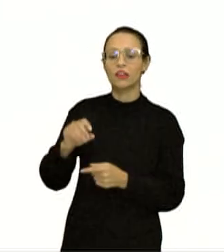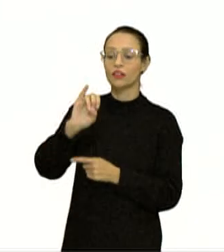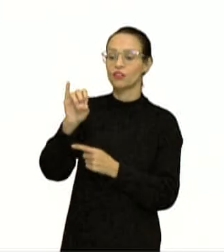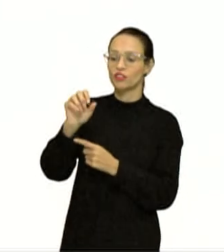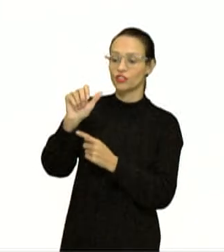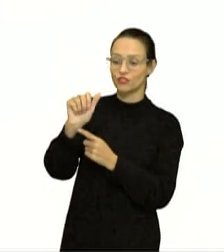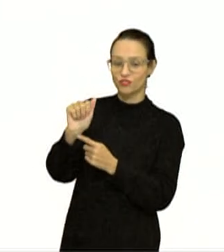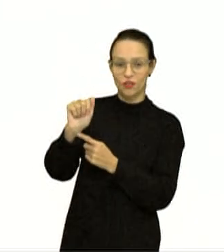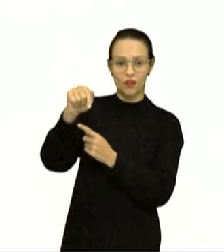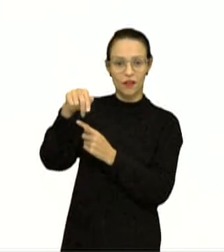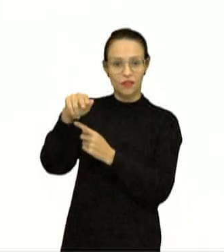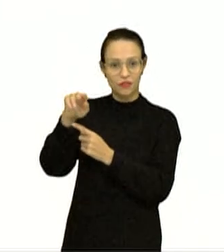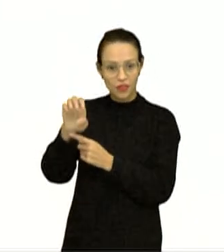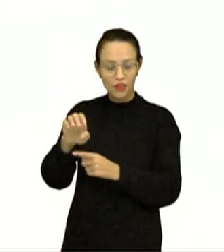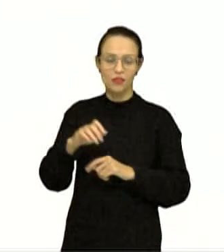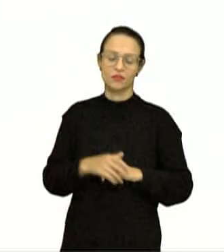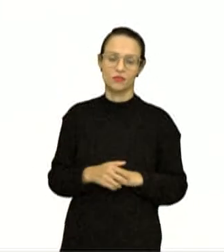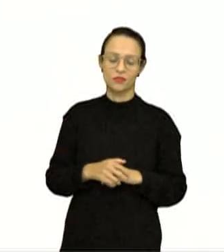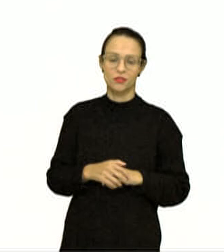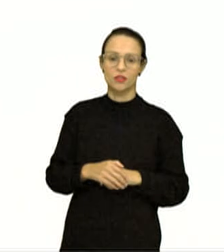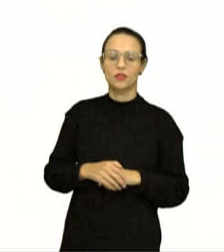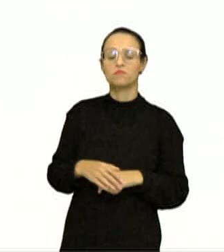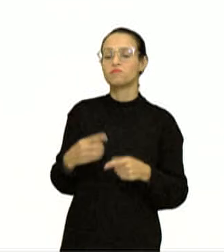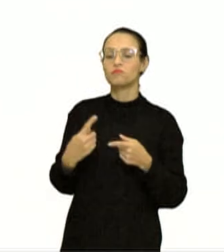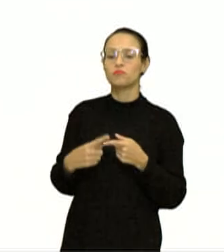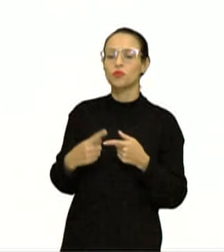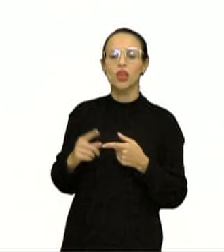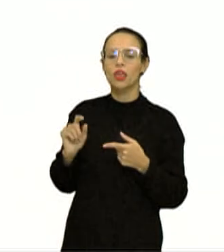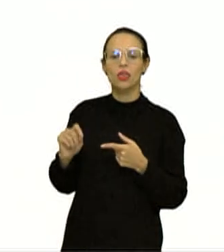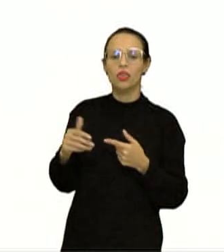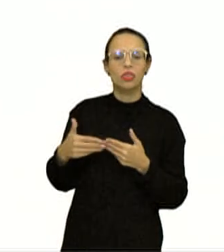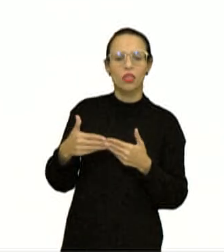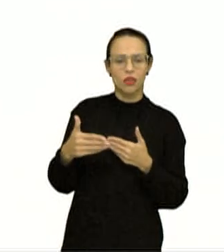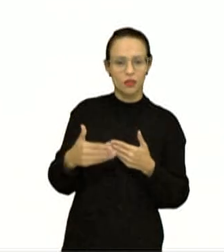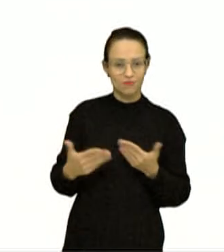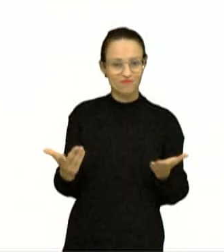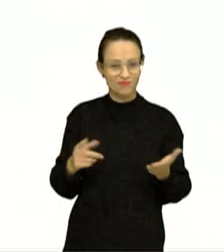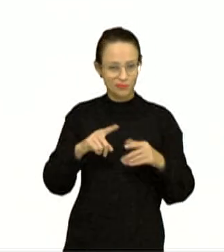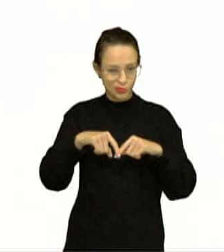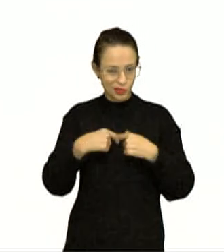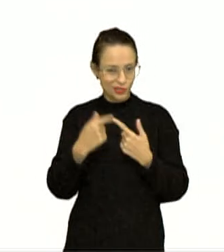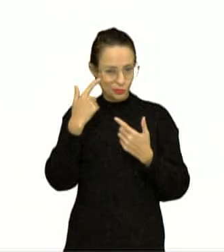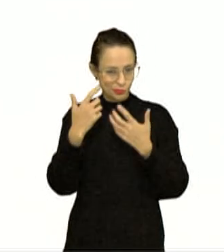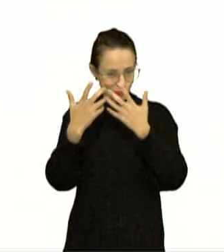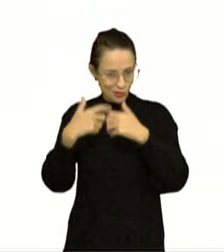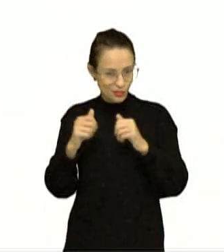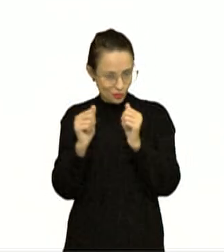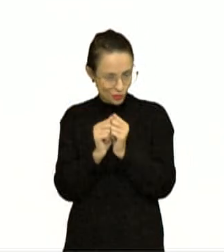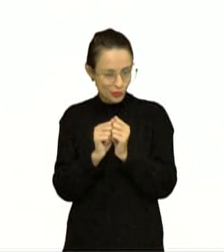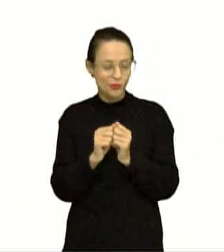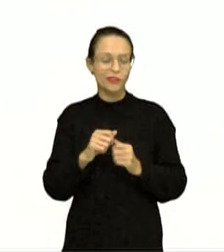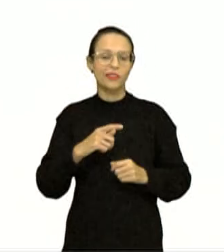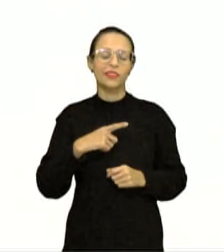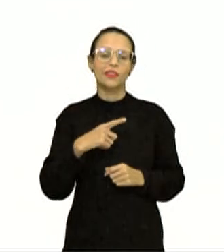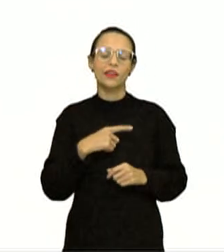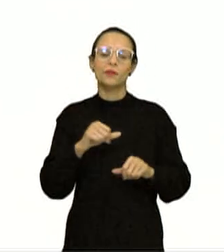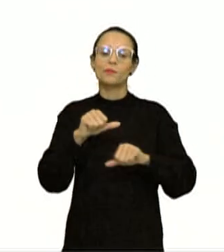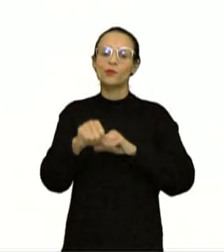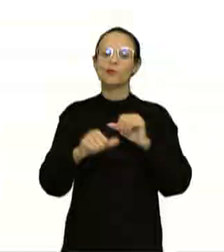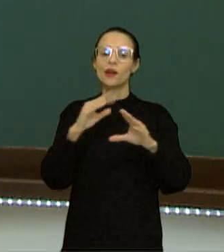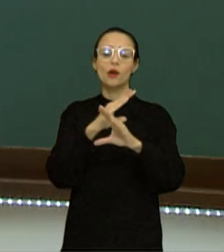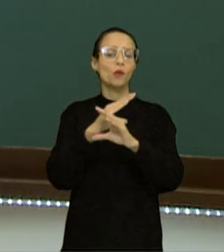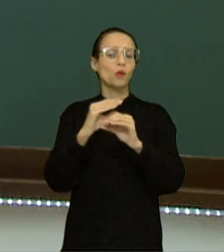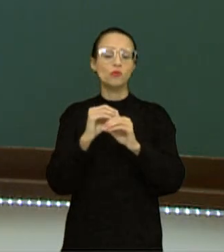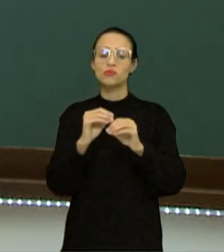que, uma vez que e o pois que. Por isso, naquele pensando juntos, a alteração da conjunção